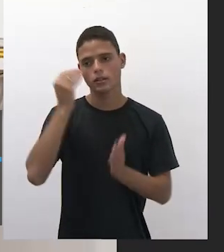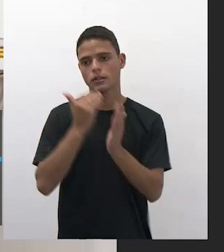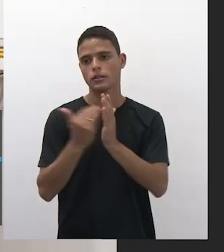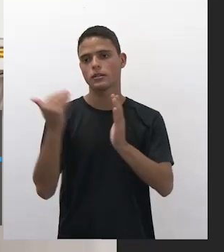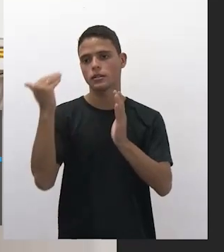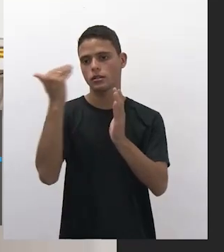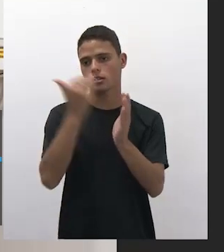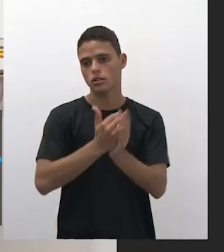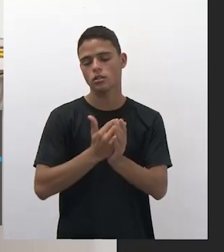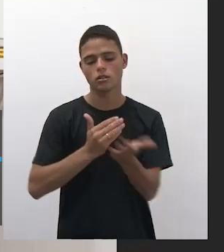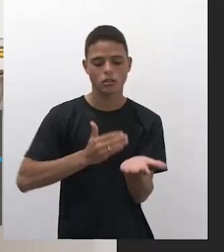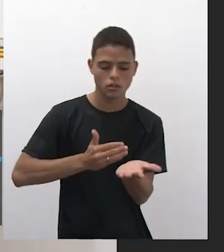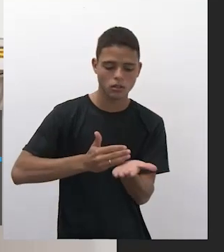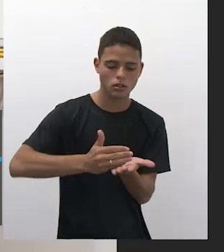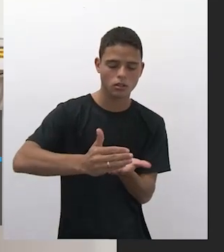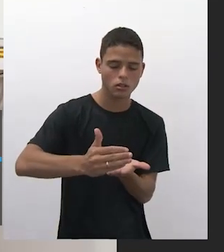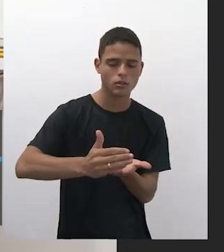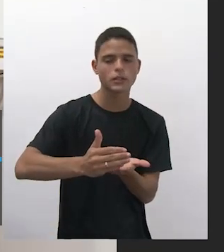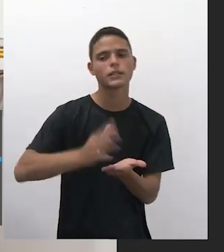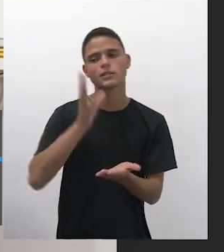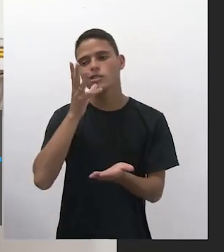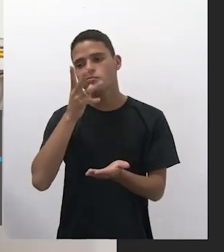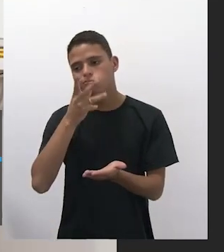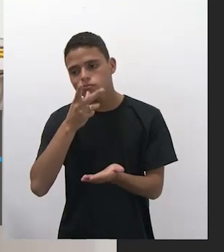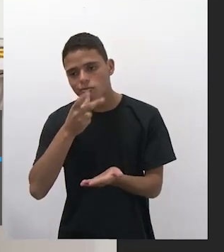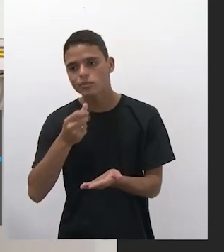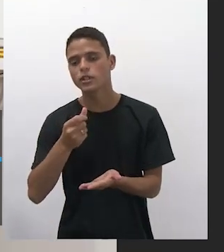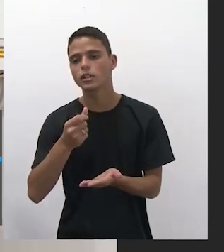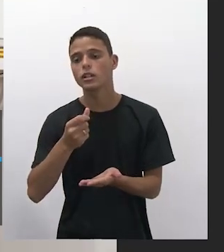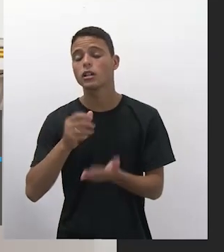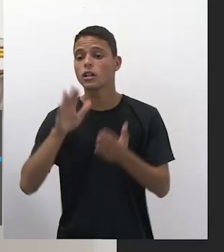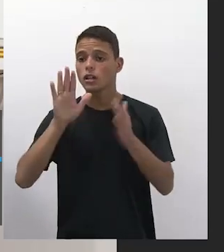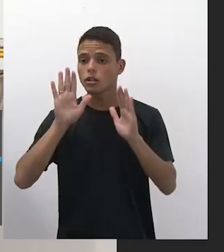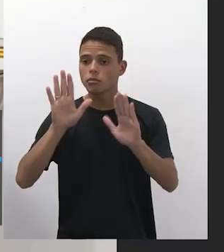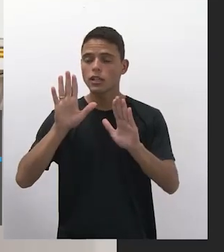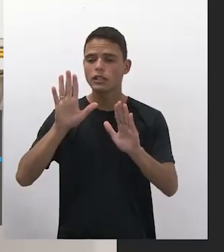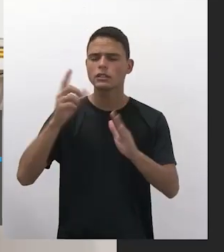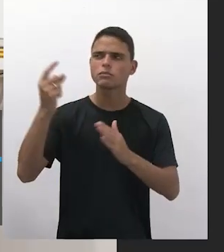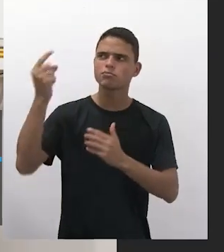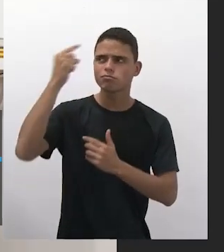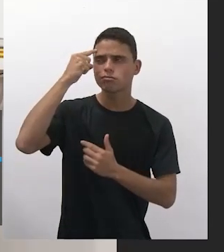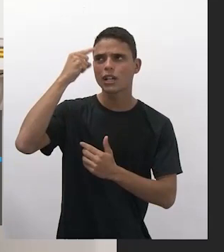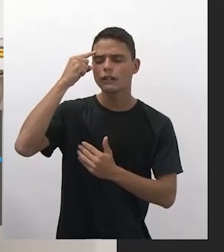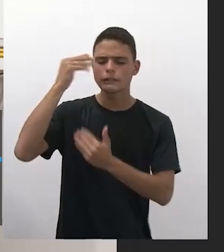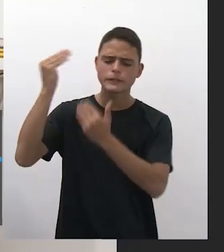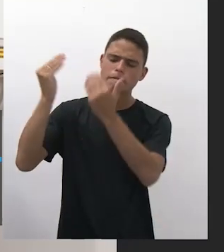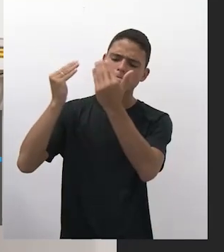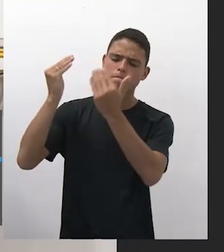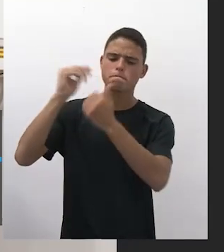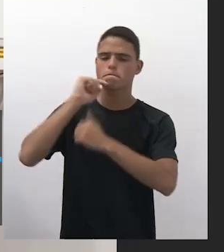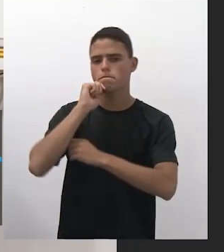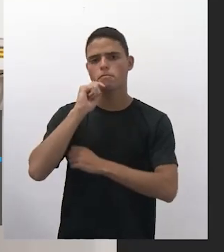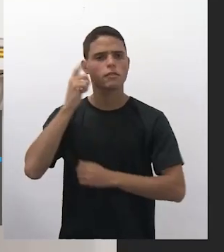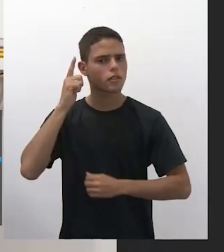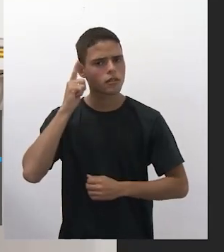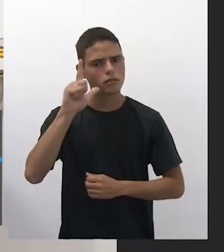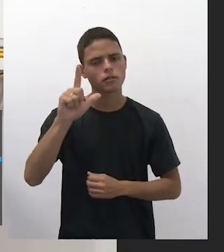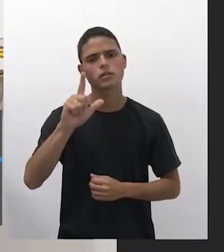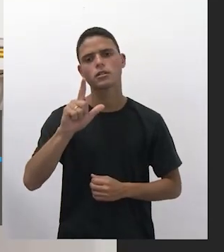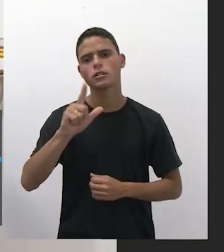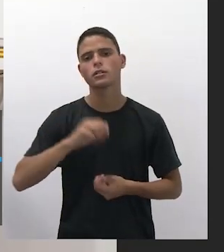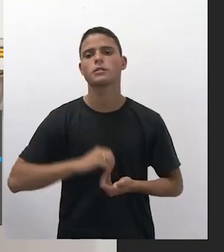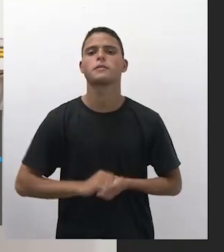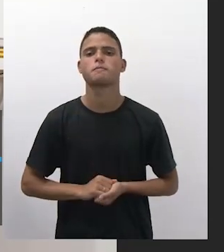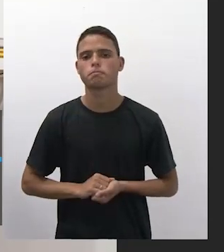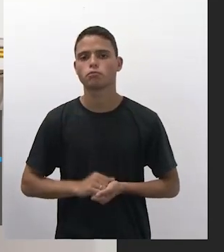Então eu comecei um pouquinho tarde e ainda naquela dúvida, né, será que eu estou fazendo a coisa certa, né,